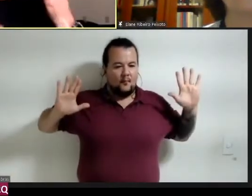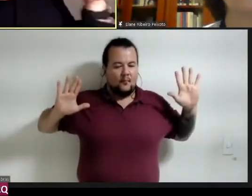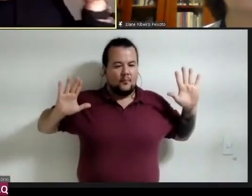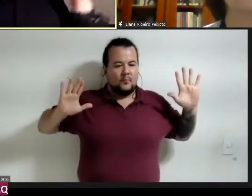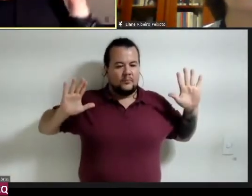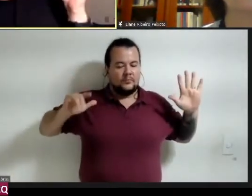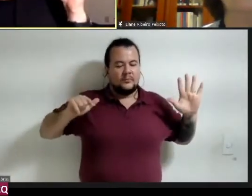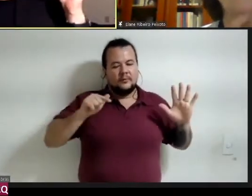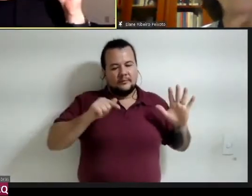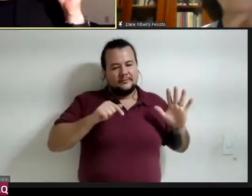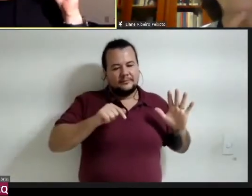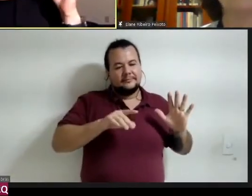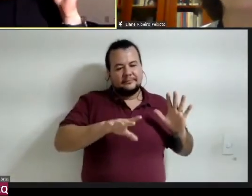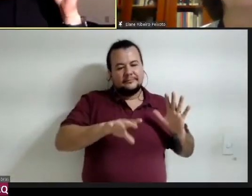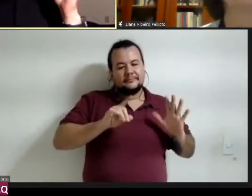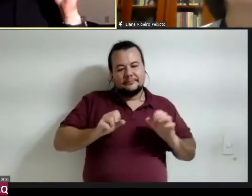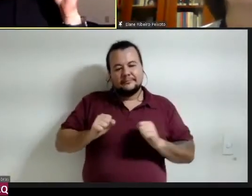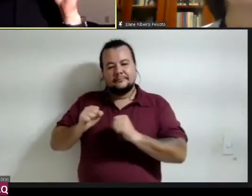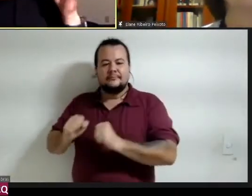está siding com o poderoso.